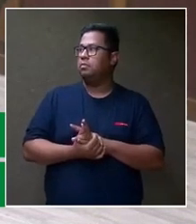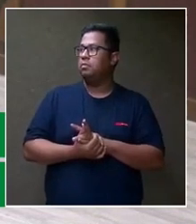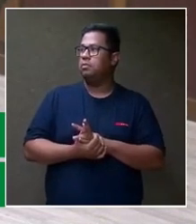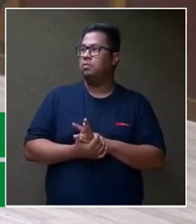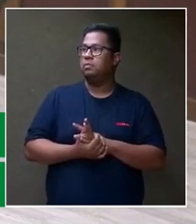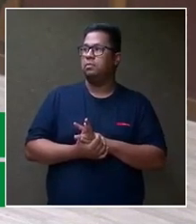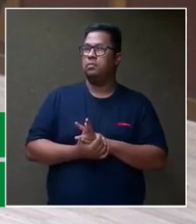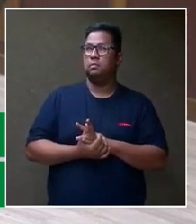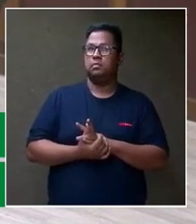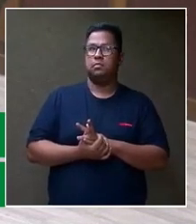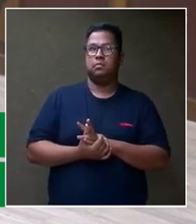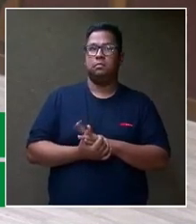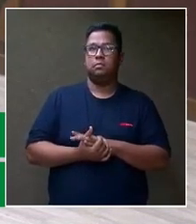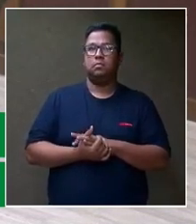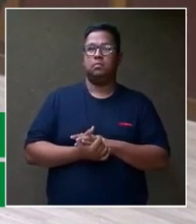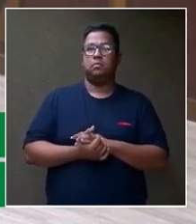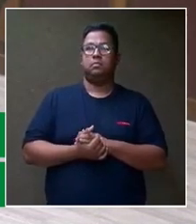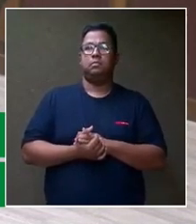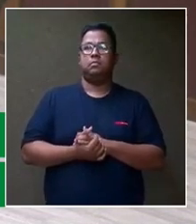pergunta, doutor?